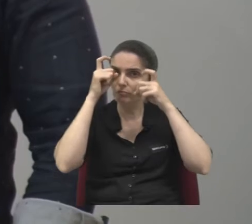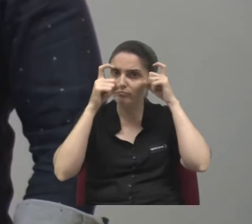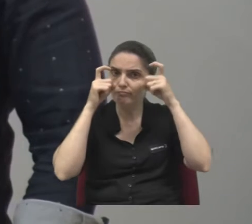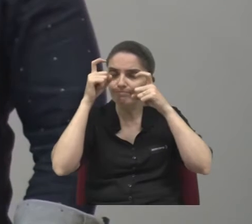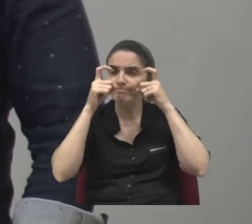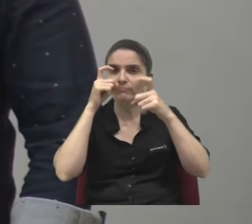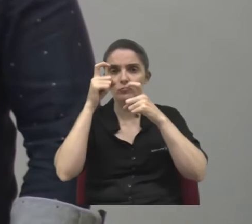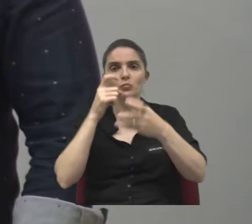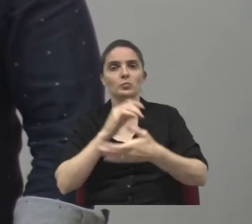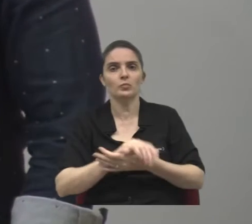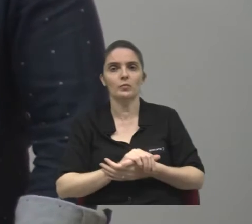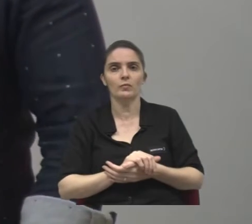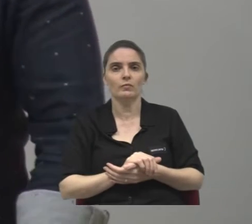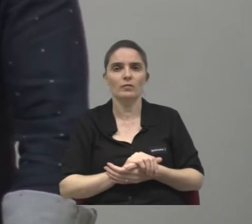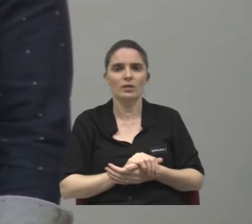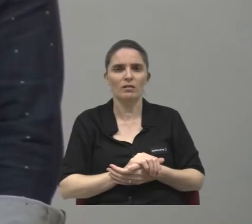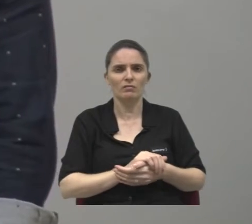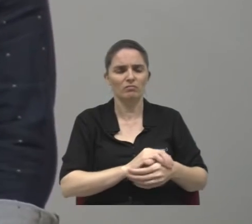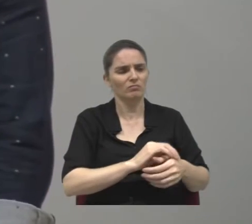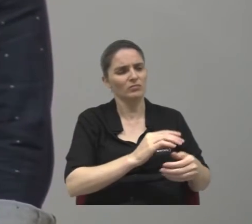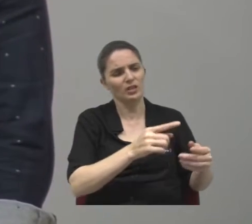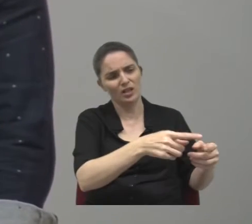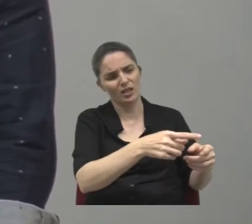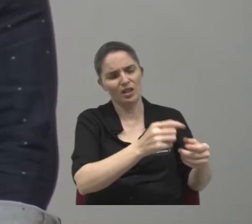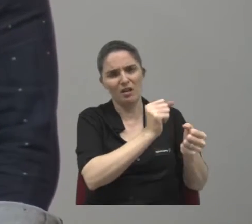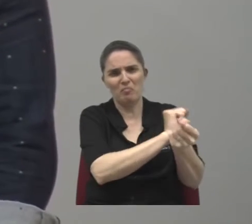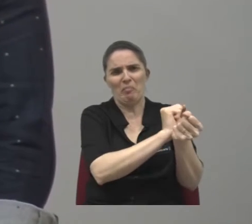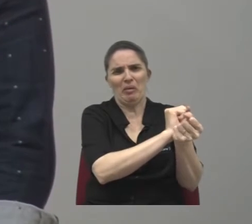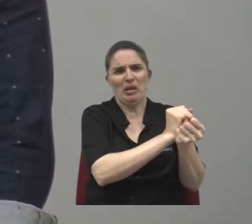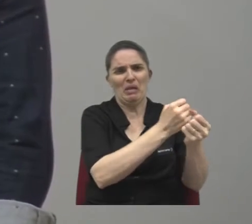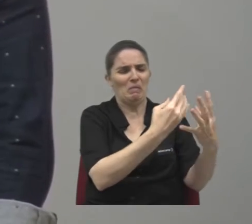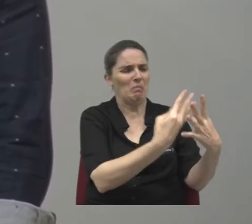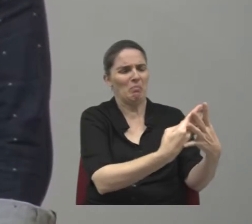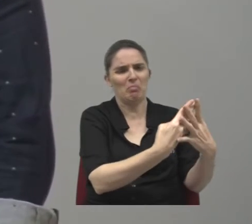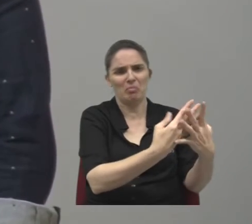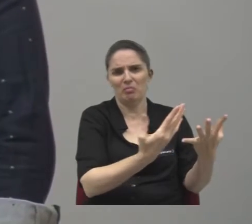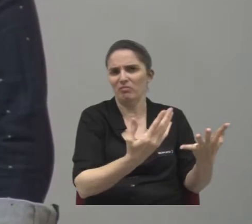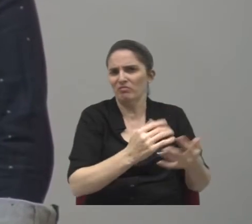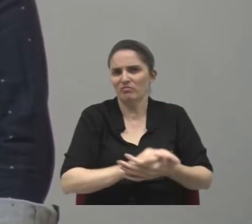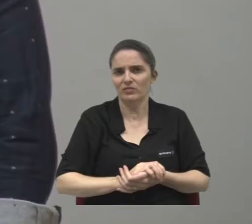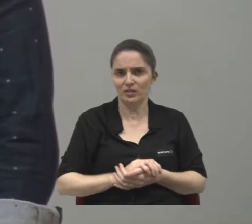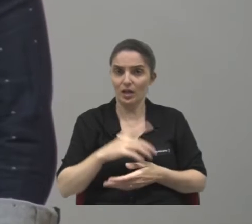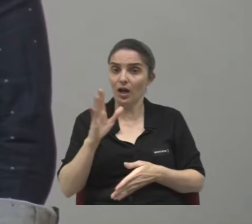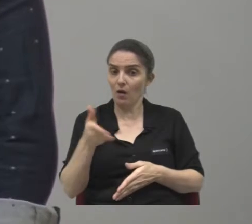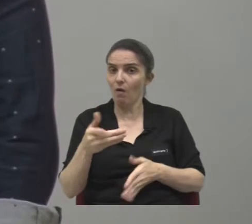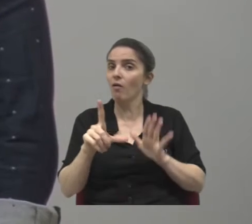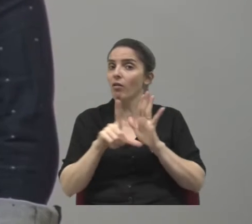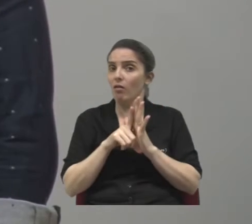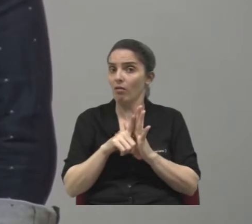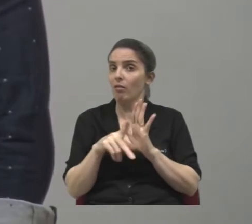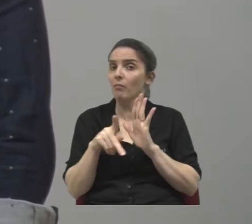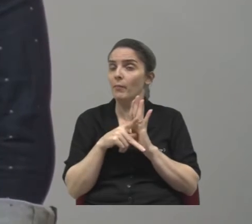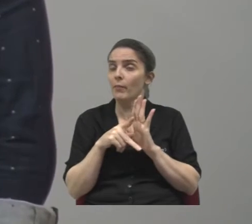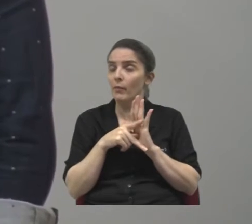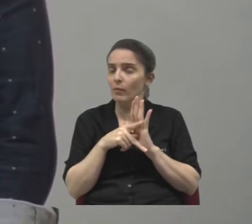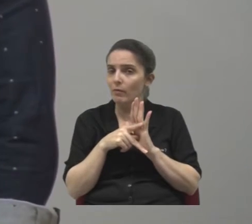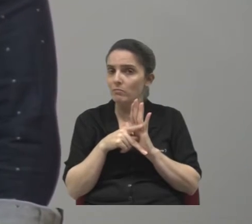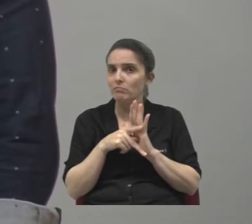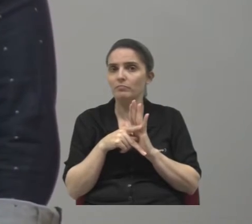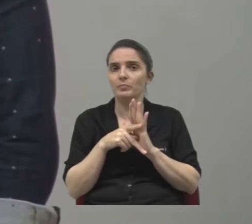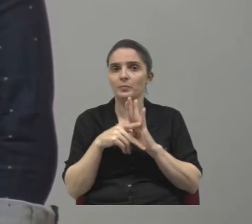de encarcerar animal. E creio eu que vai ter uma legislação própria agora, viu, doutor Marcelo, sobre os animais.